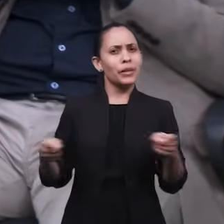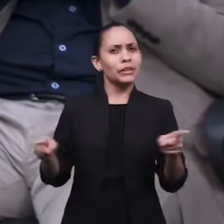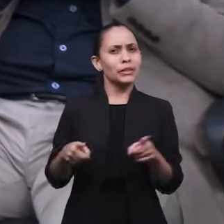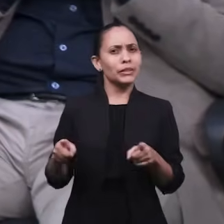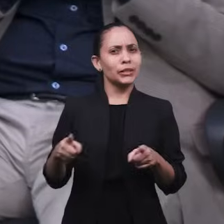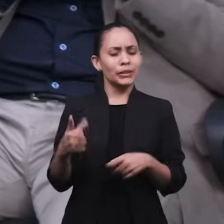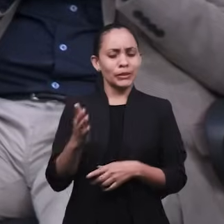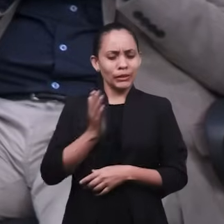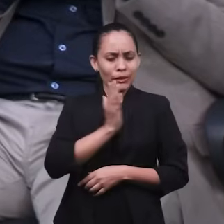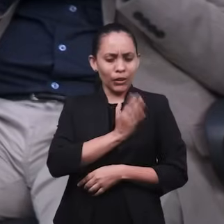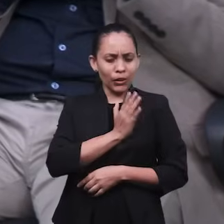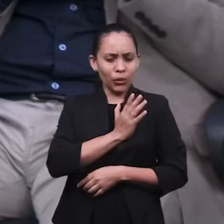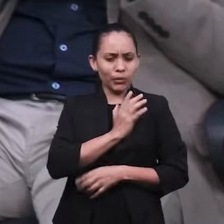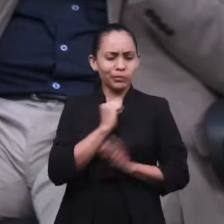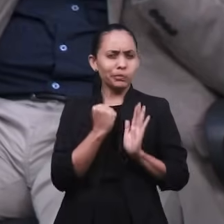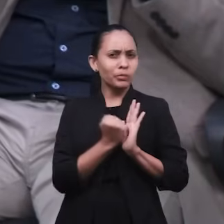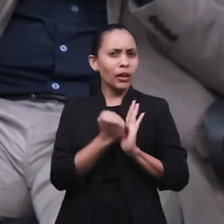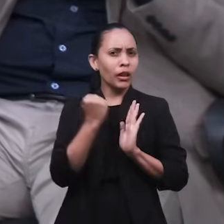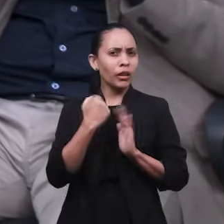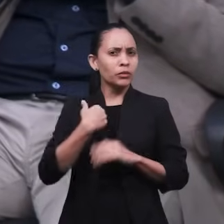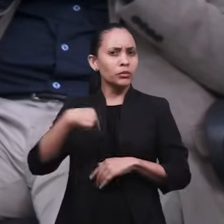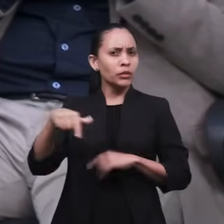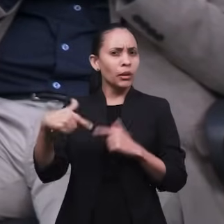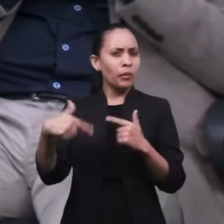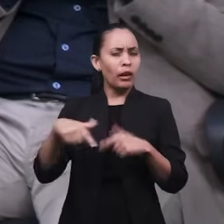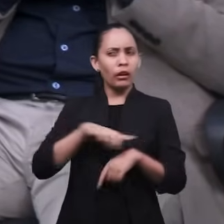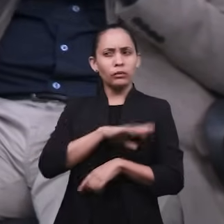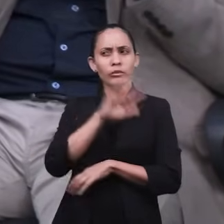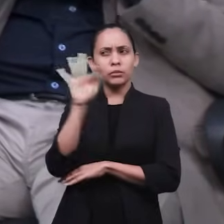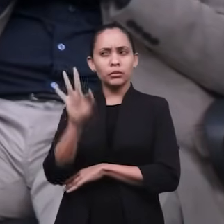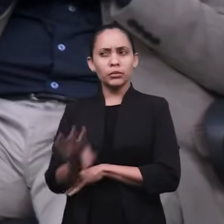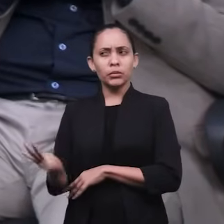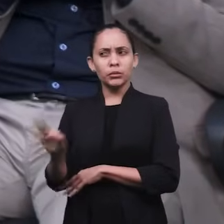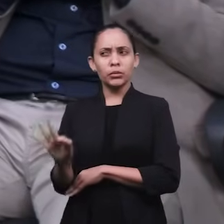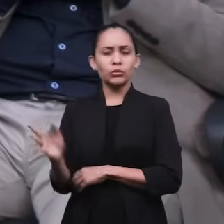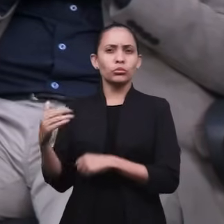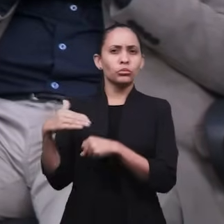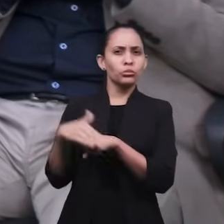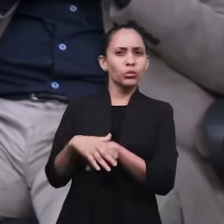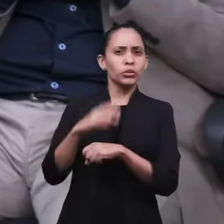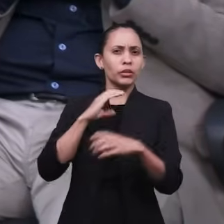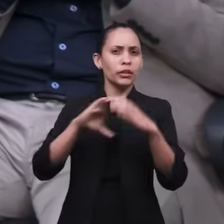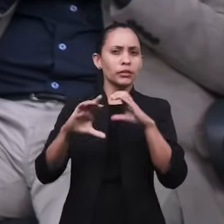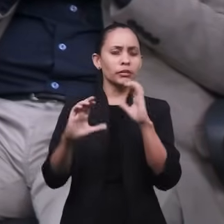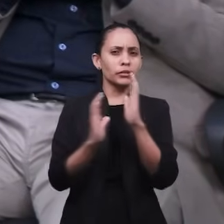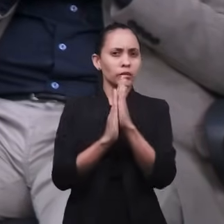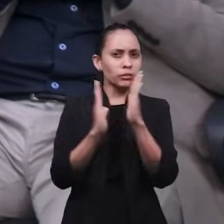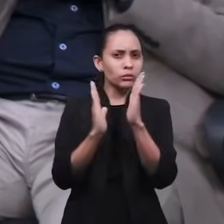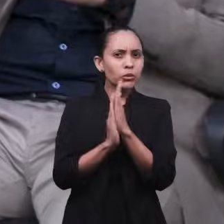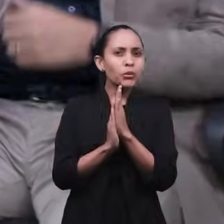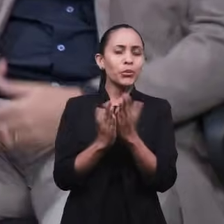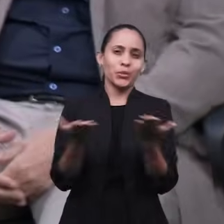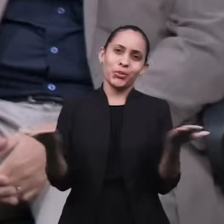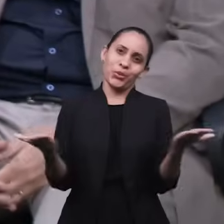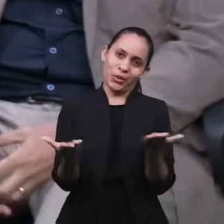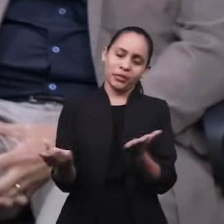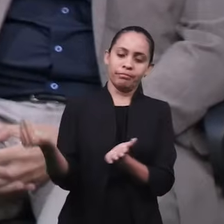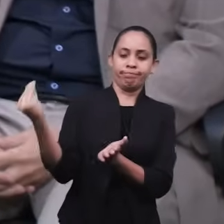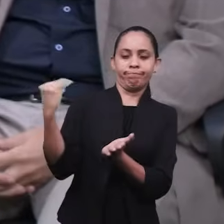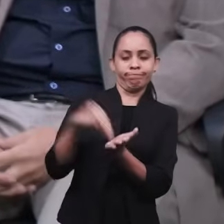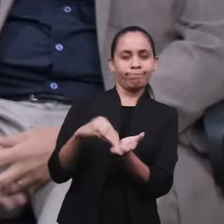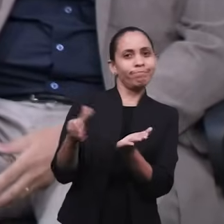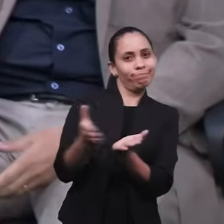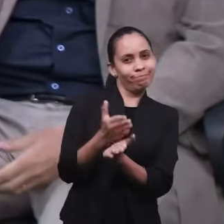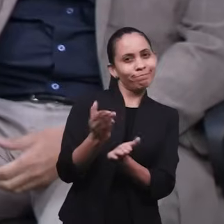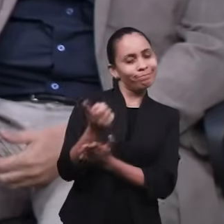desse salmo ficou no meu coração. Fui trabalhar, fui para a faculdade, quando voltei à noite, cantei o louvor, e hoje está na coletânea para os